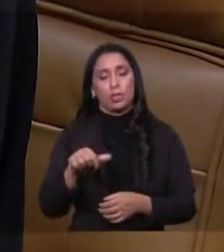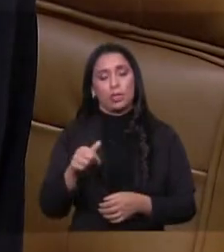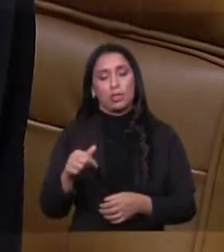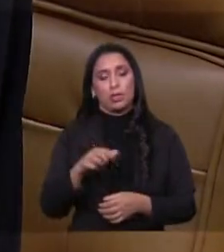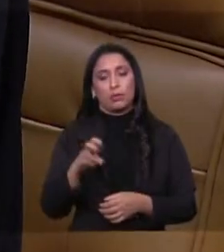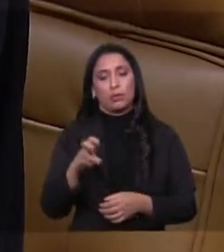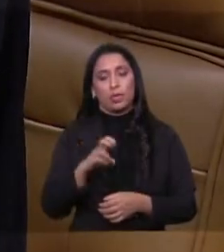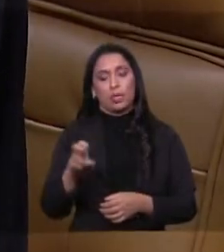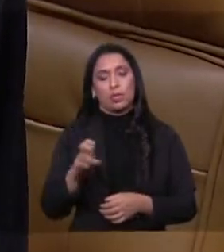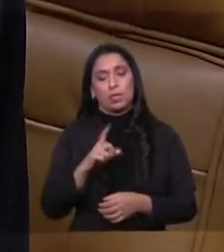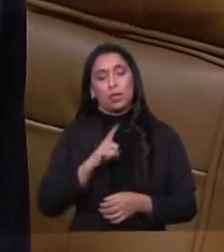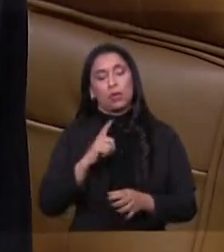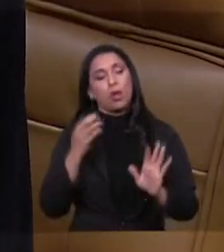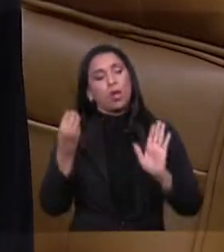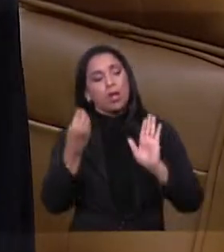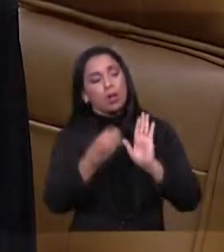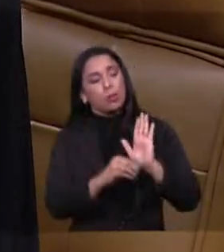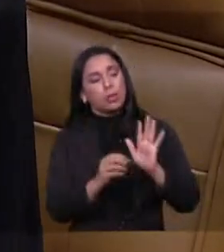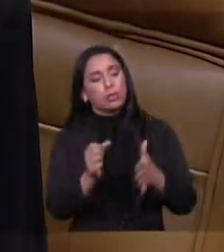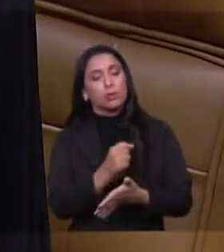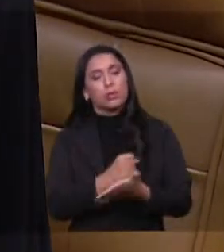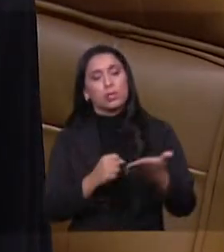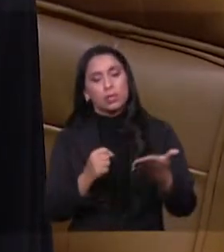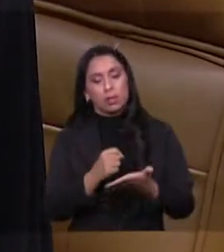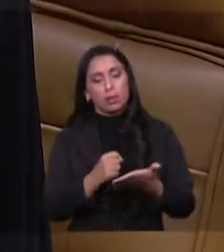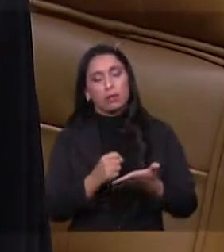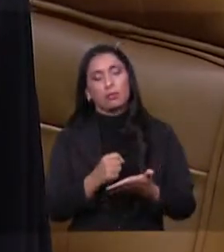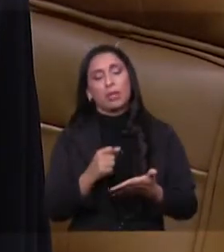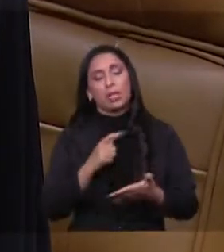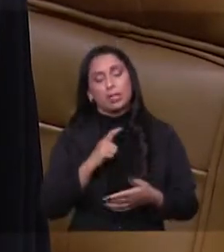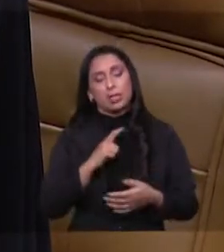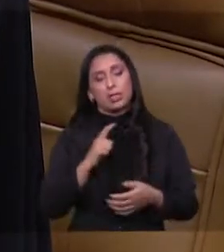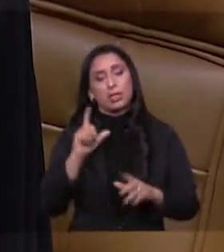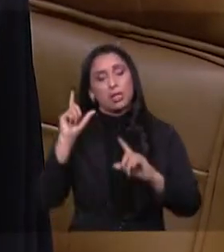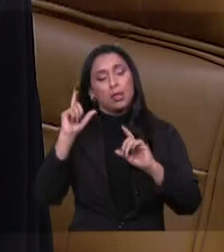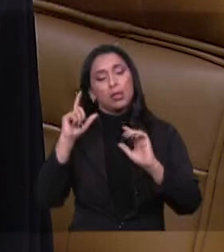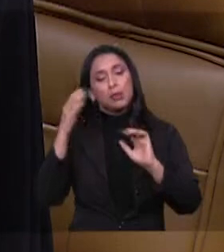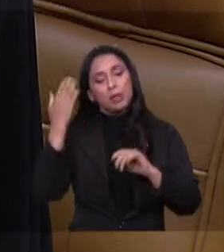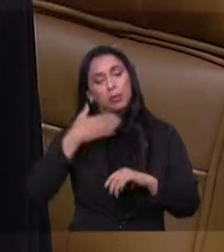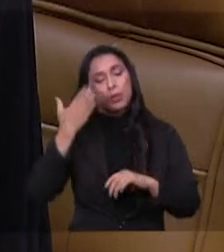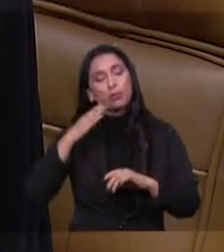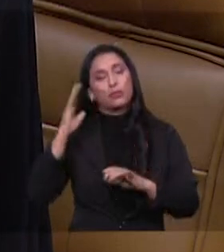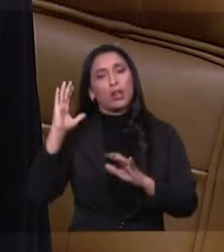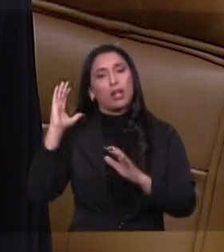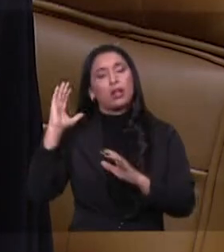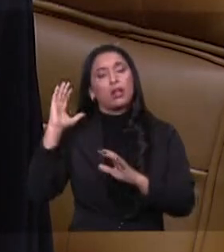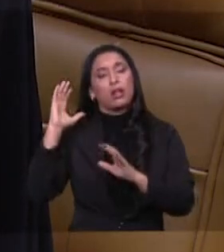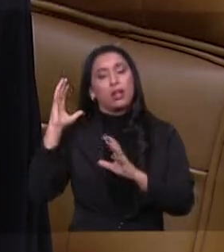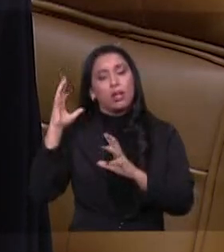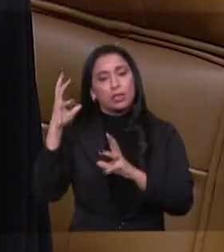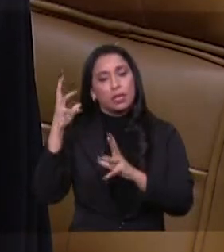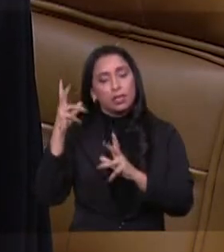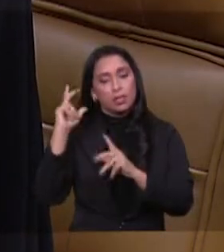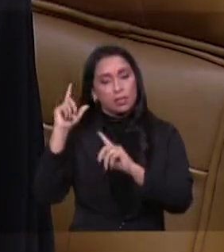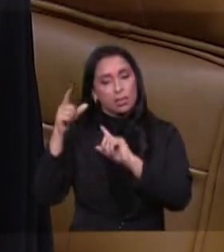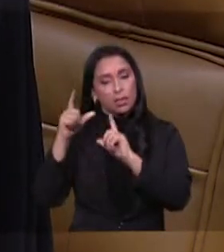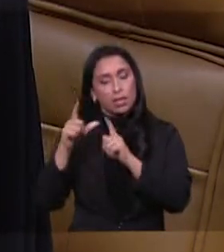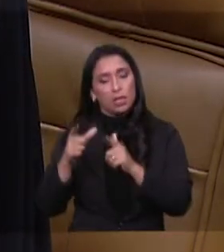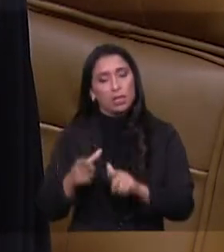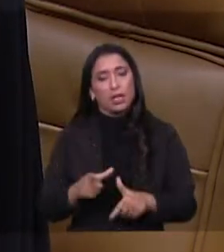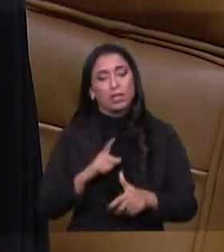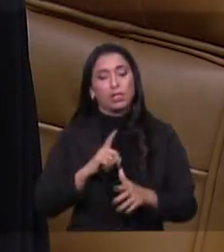1775 é um dos elementos fundamentais para a demonstração da tradicionalidade da ocupação de terras